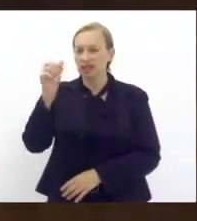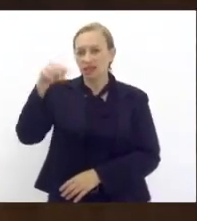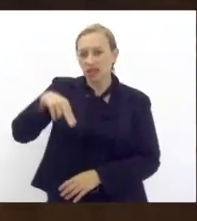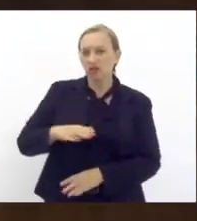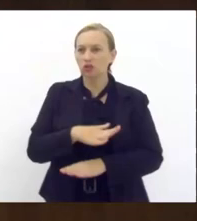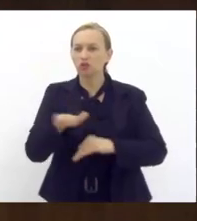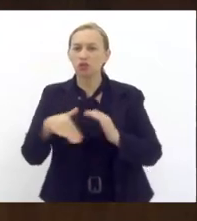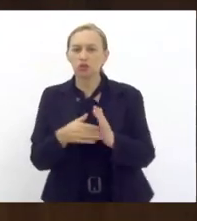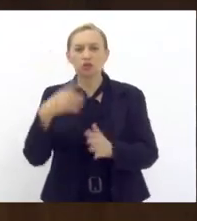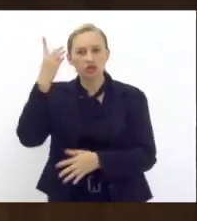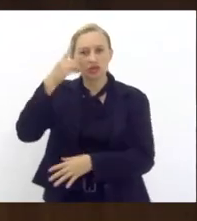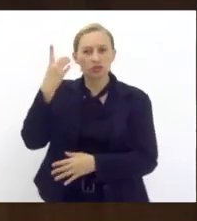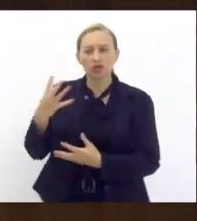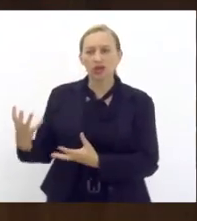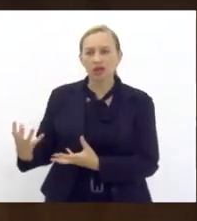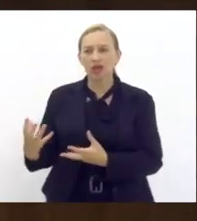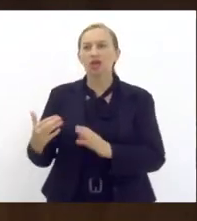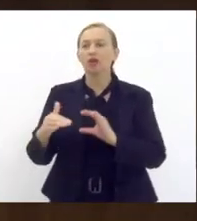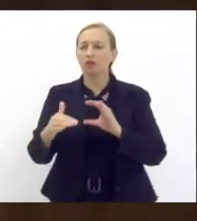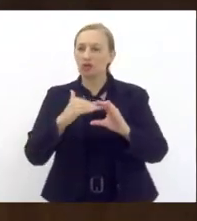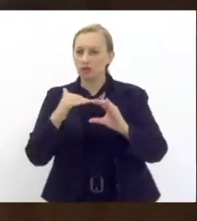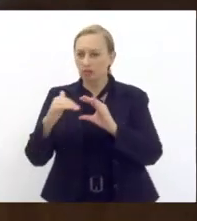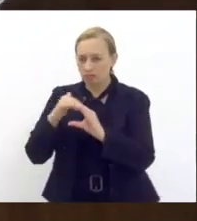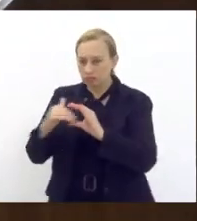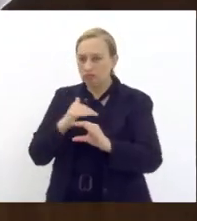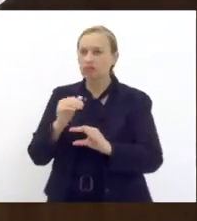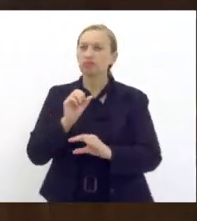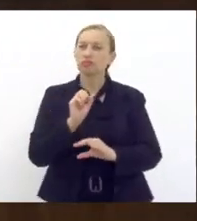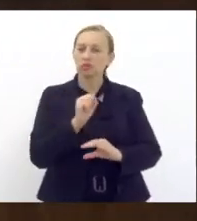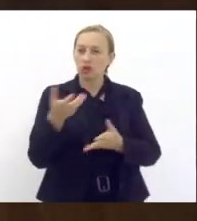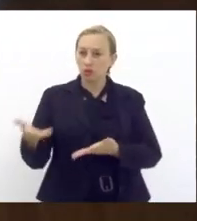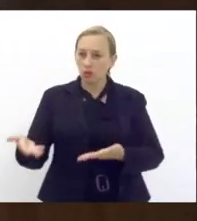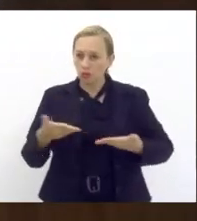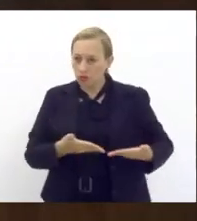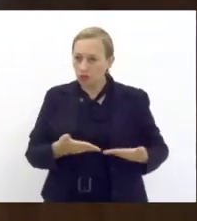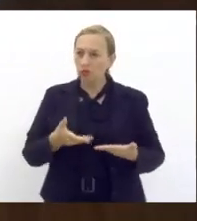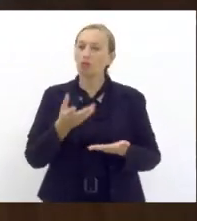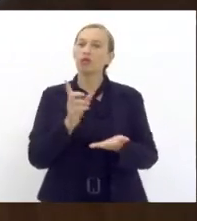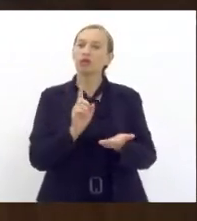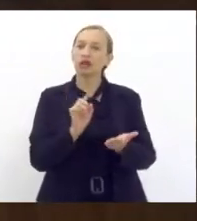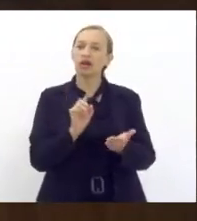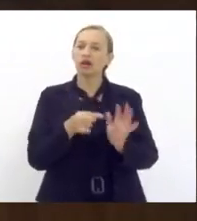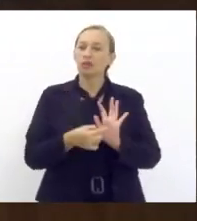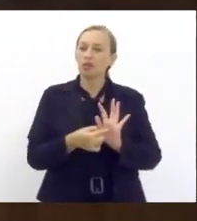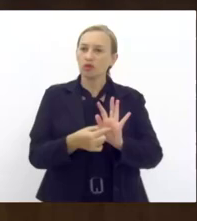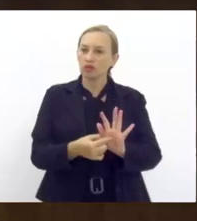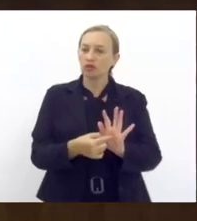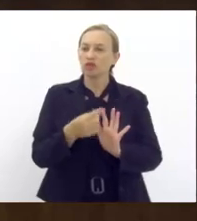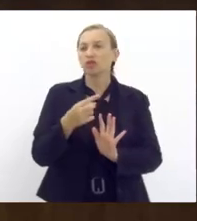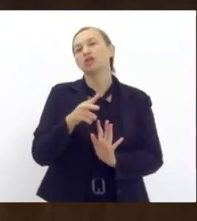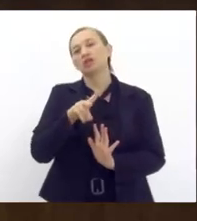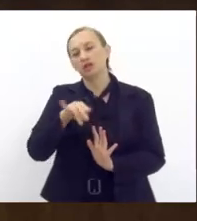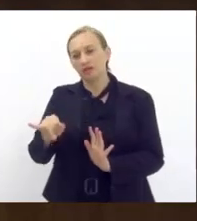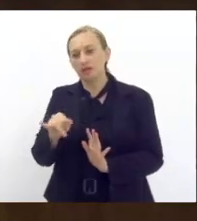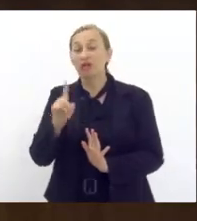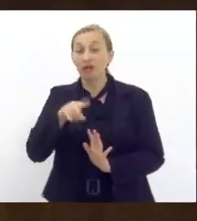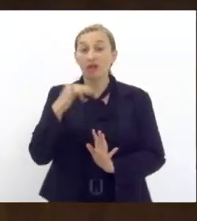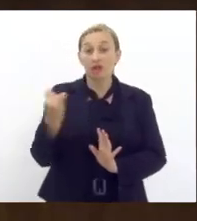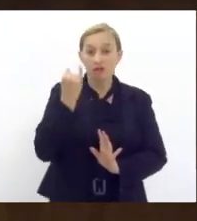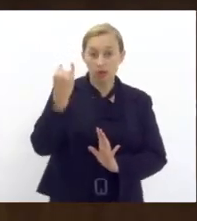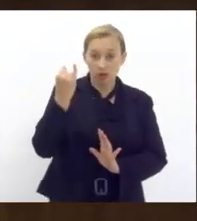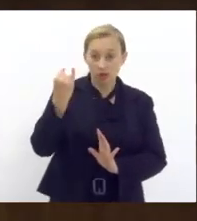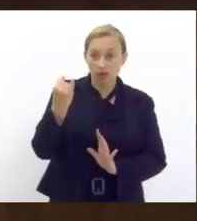deputados receberam no e-mail esse convite e pode ir lá conferir e confirmar a presença nesse evento, que é importantíssimo